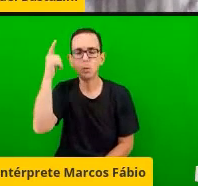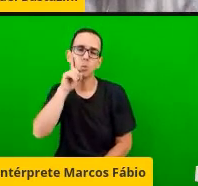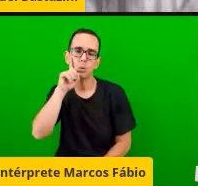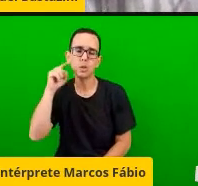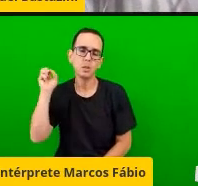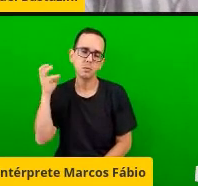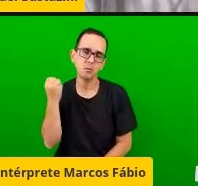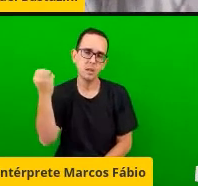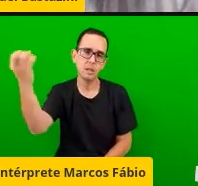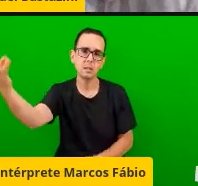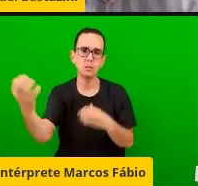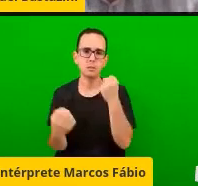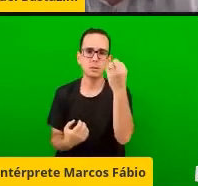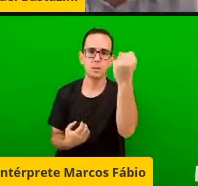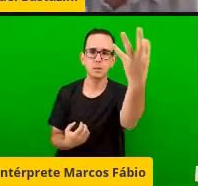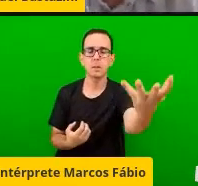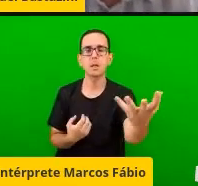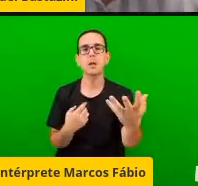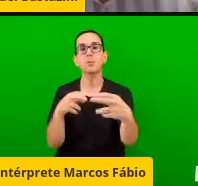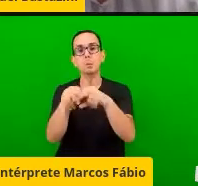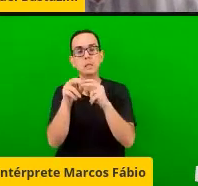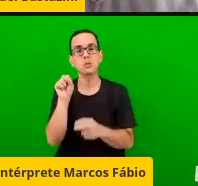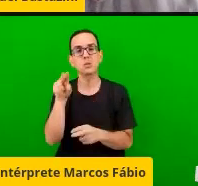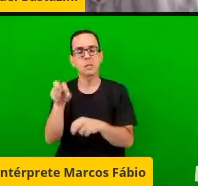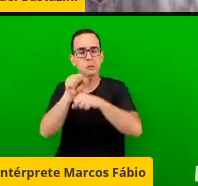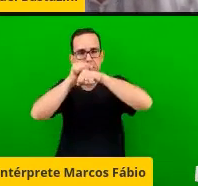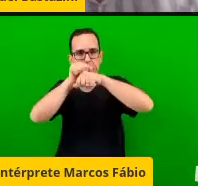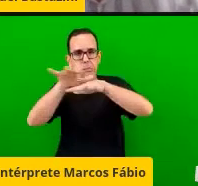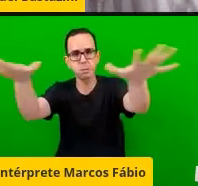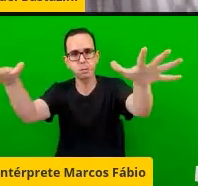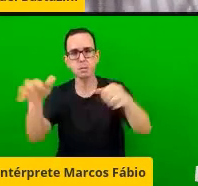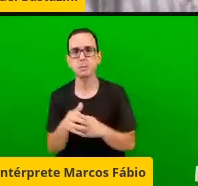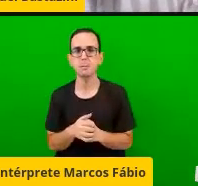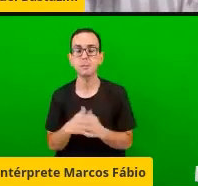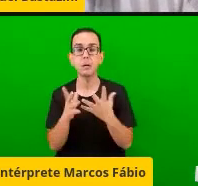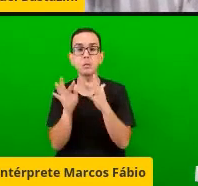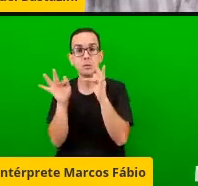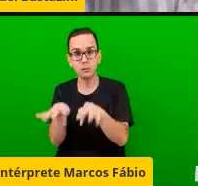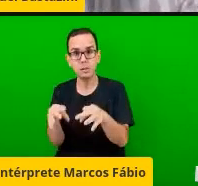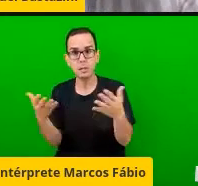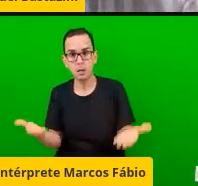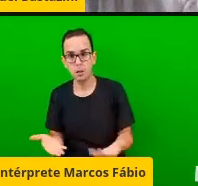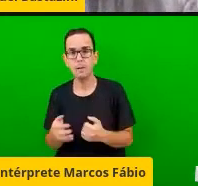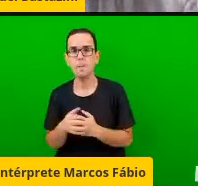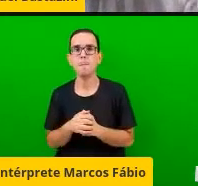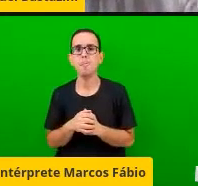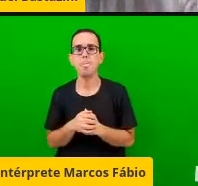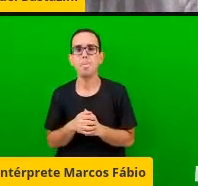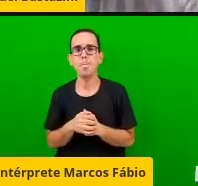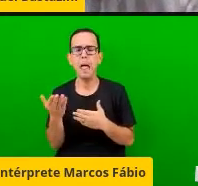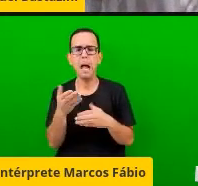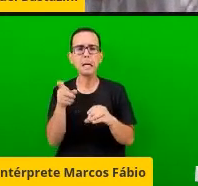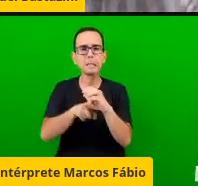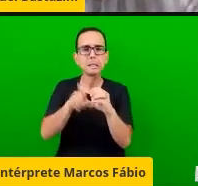pandemia, o que fez com que o vírus se espalhasse com maior fluidez. Por fim, agora, a interdependência